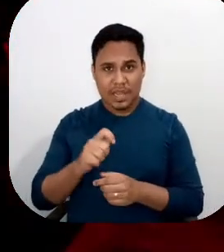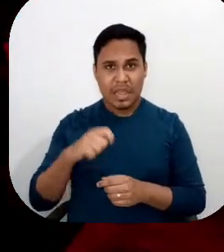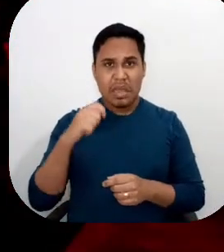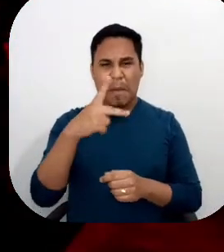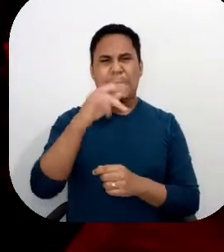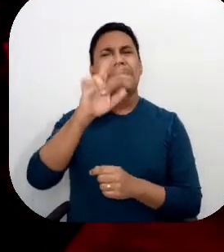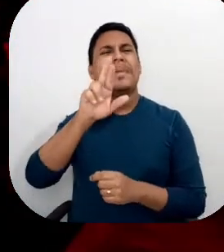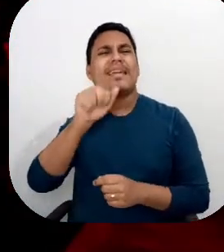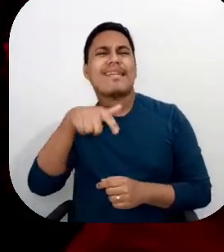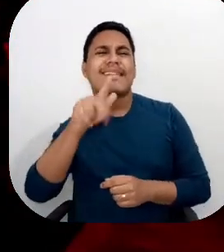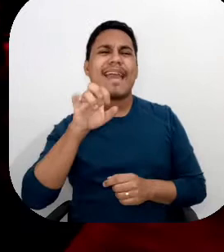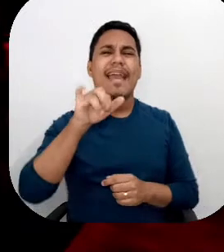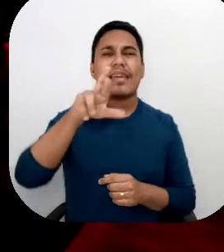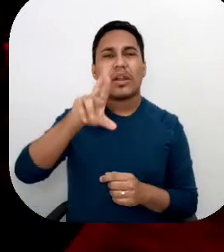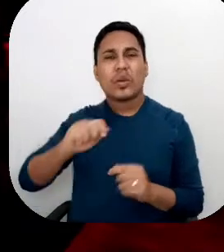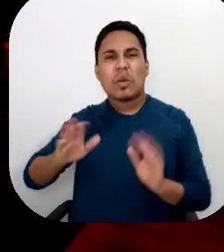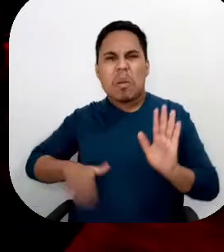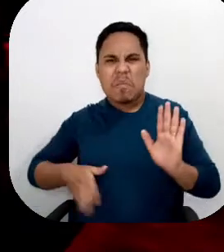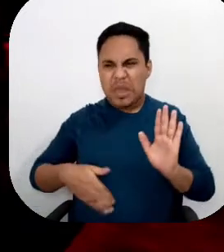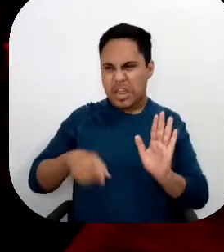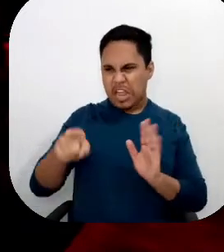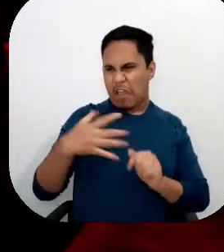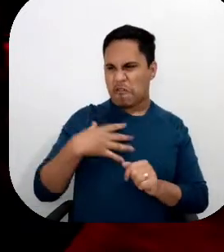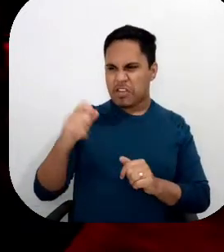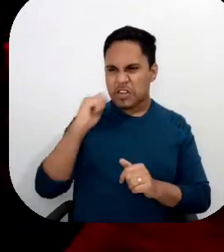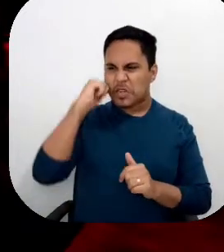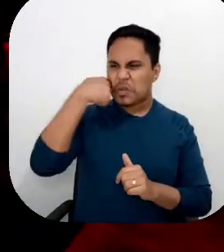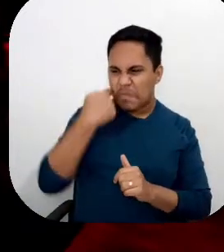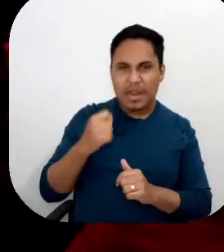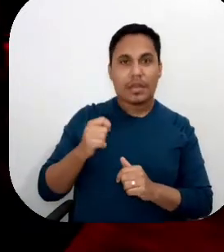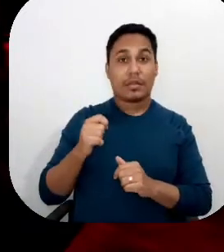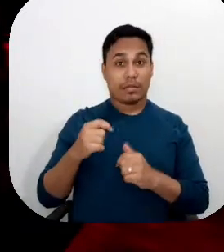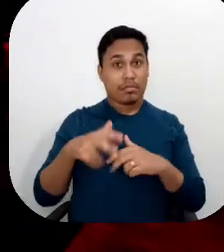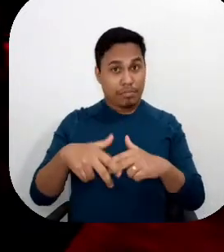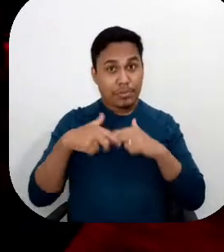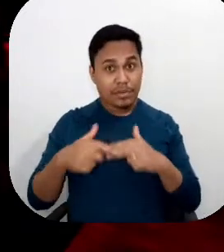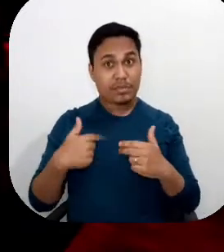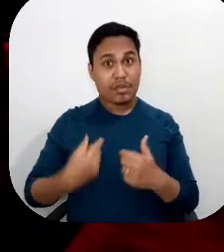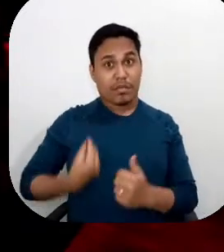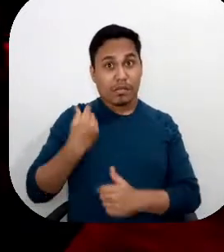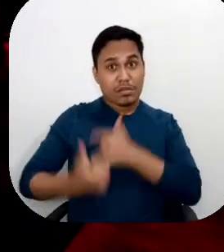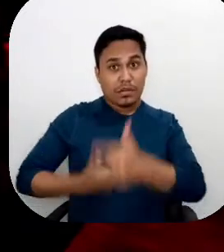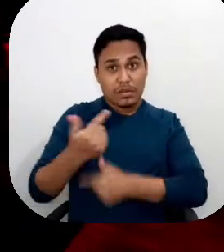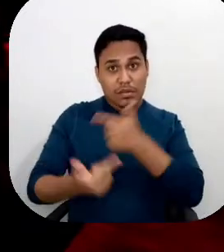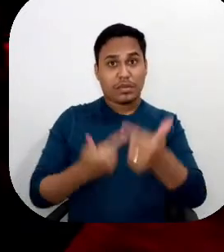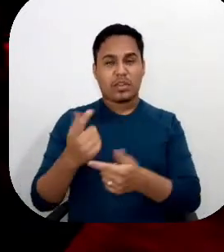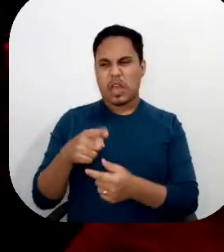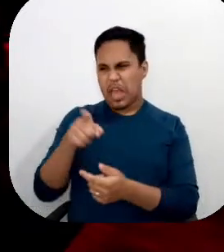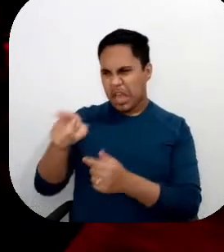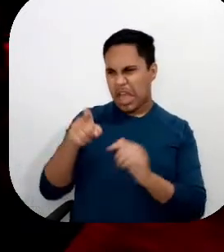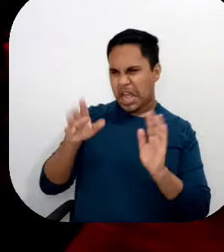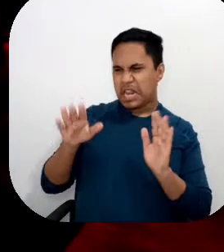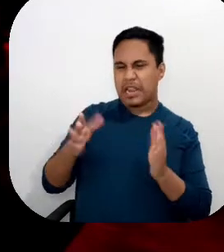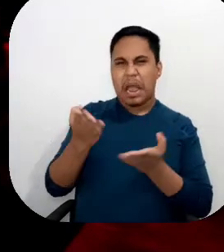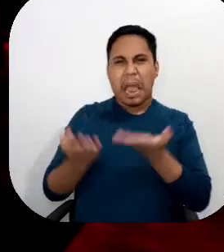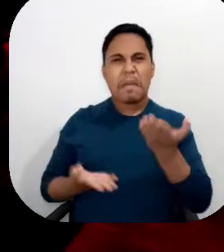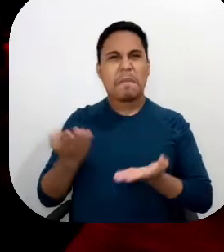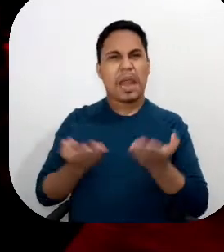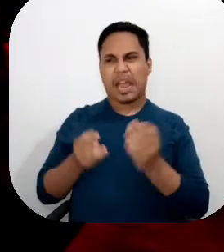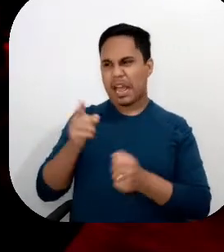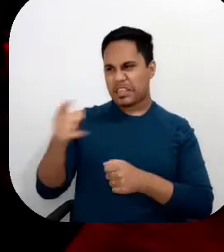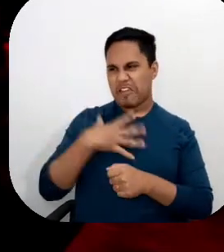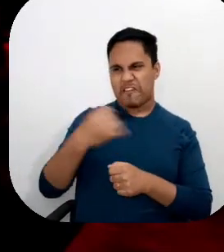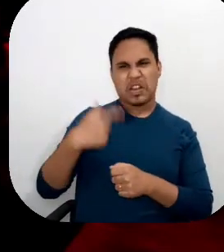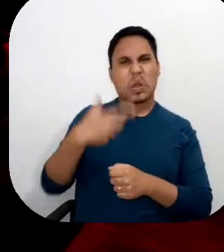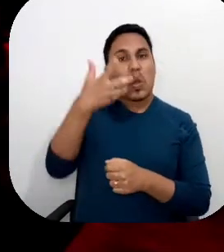Ah, é pirangueiro que chama, é pirangueiro que chama. É pirangueiro, é maconheiro, é o filho de preto que te faz atravessar a rua. É o filho da empregada, é o pedinte na estrada. São os